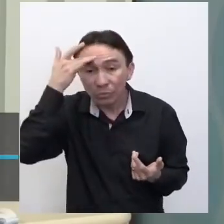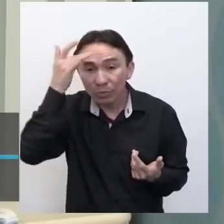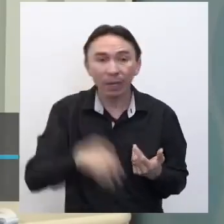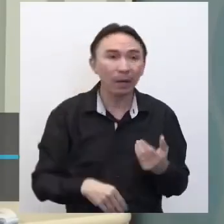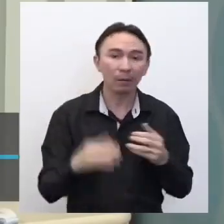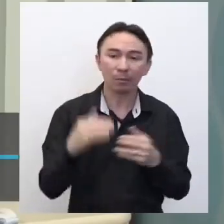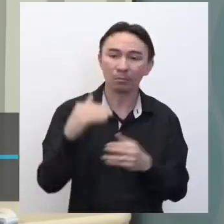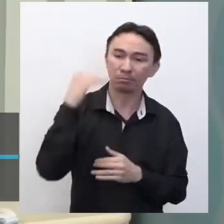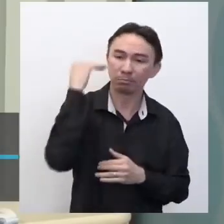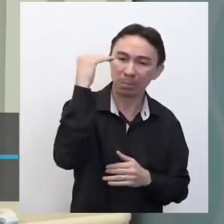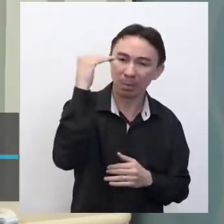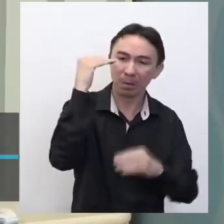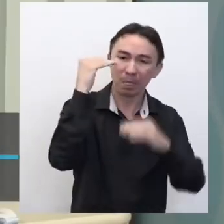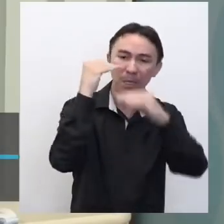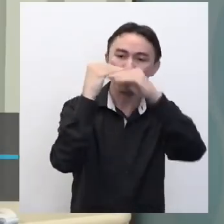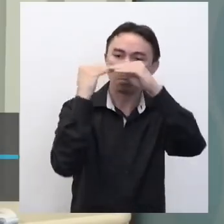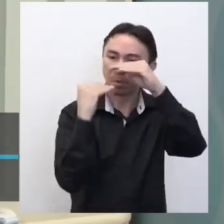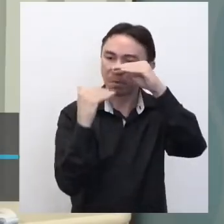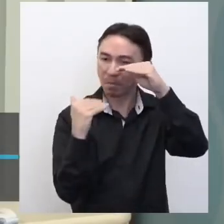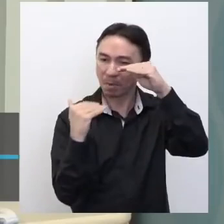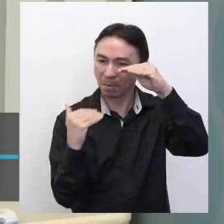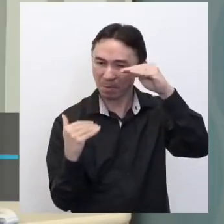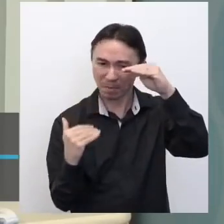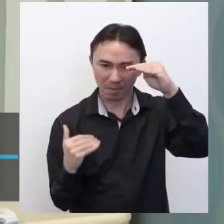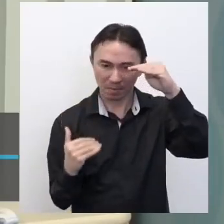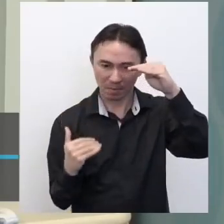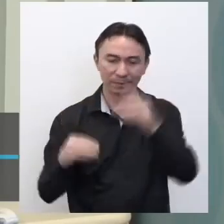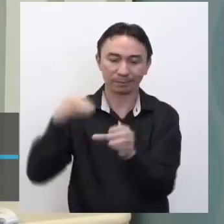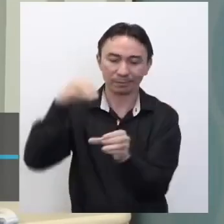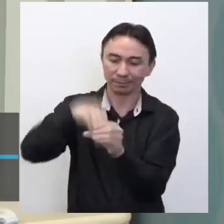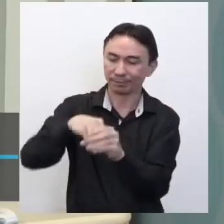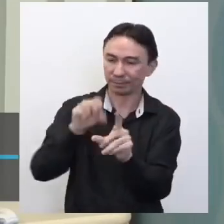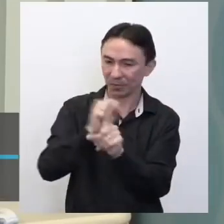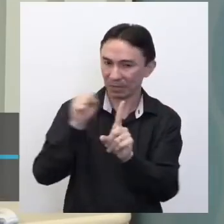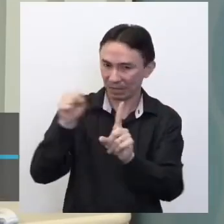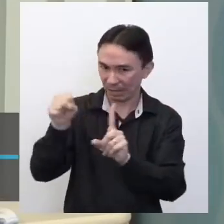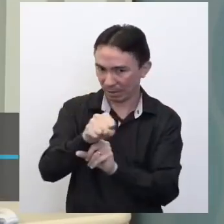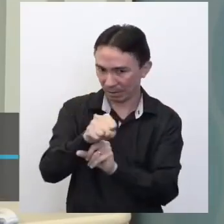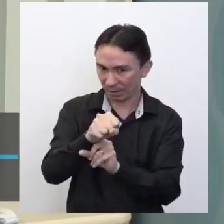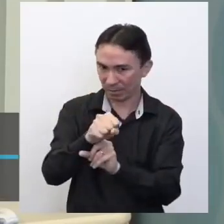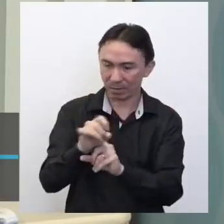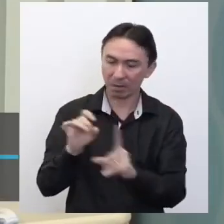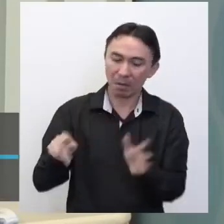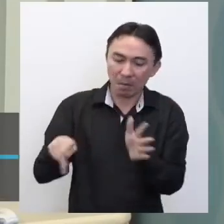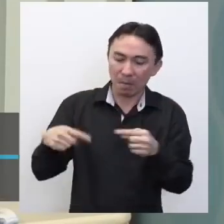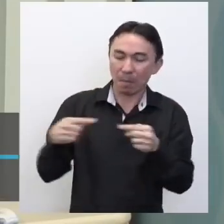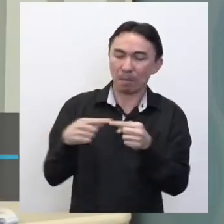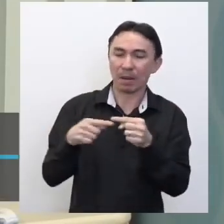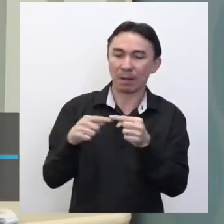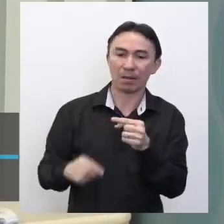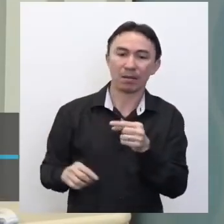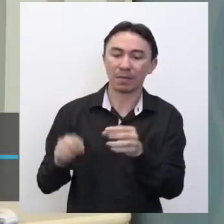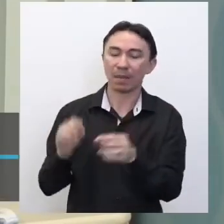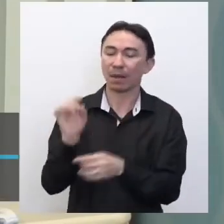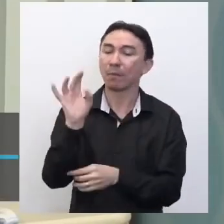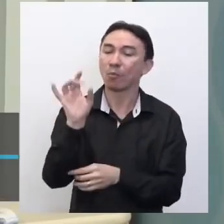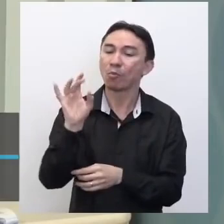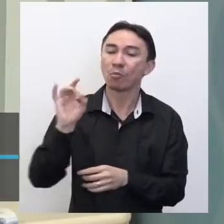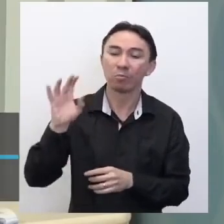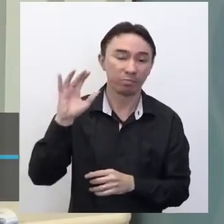ocupando aí dentro da sociedade. Mas a gente precisa fazer uma parte,